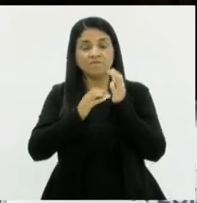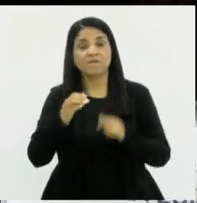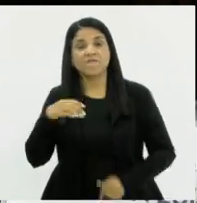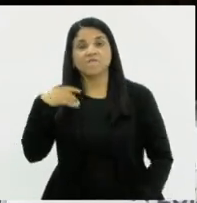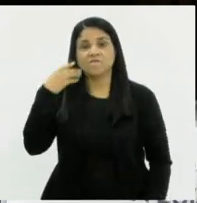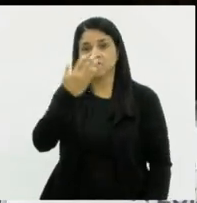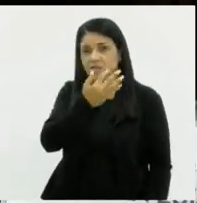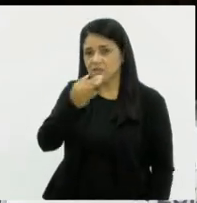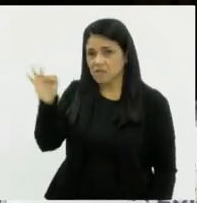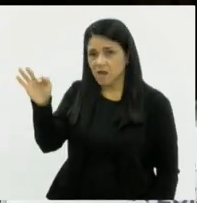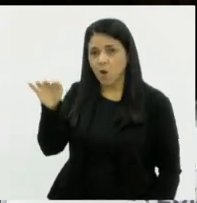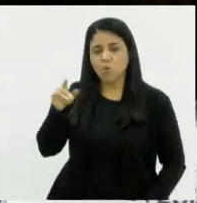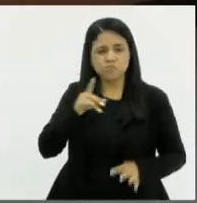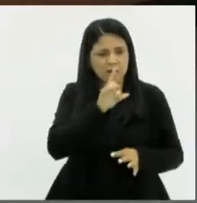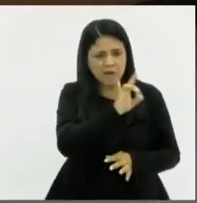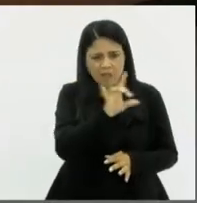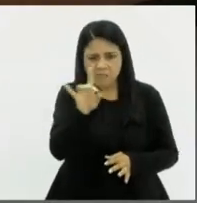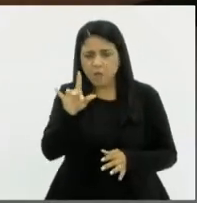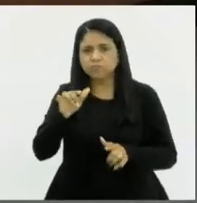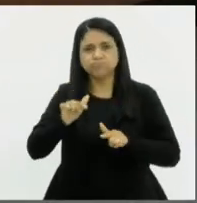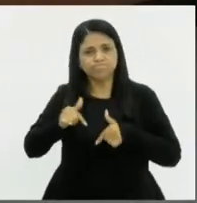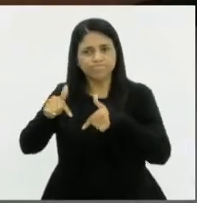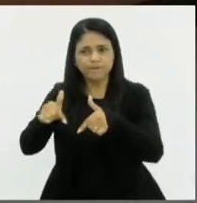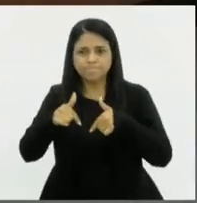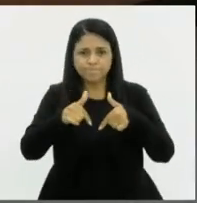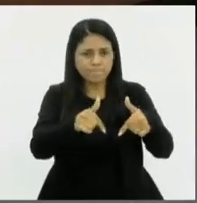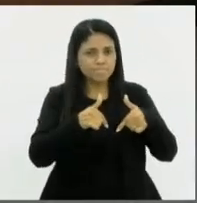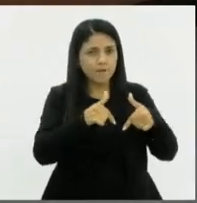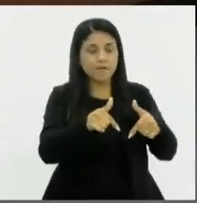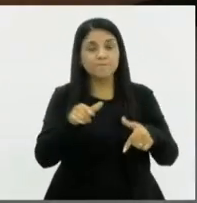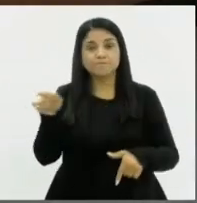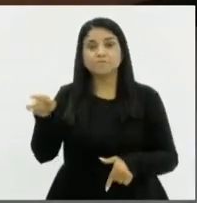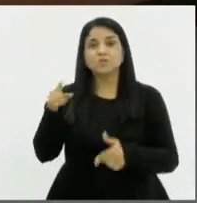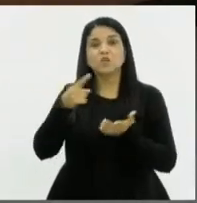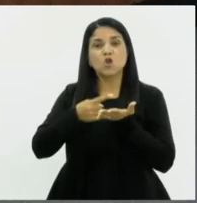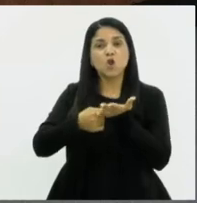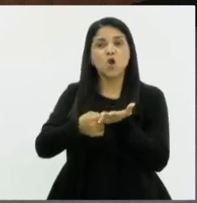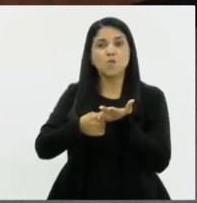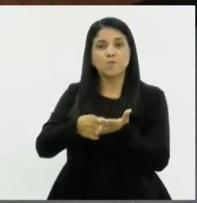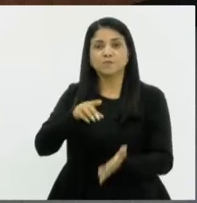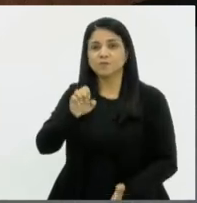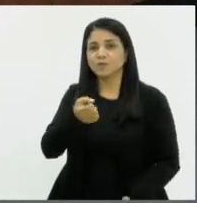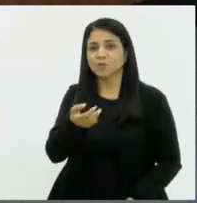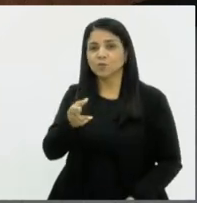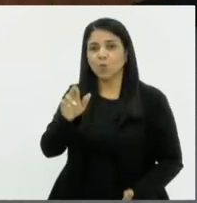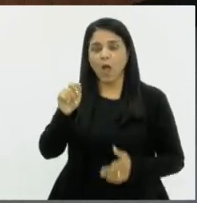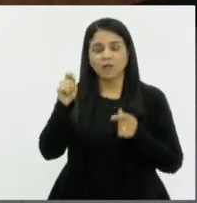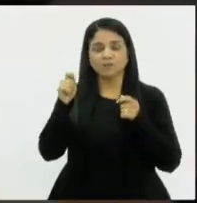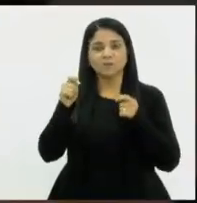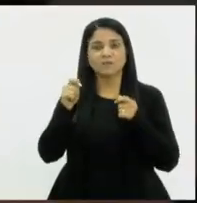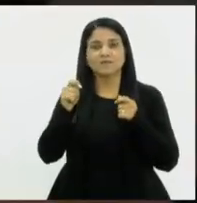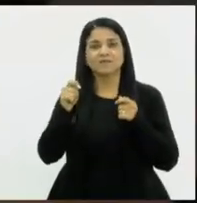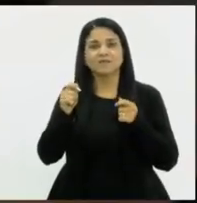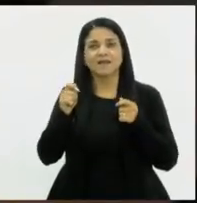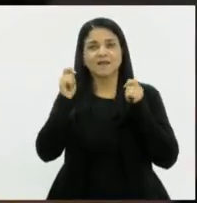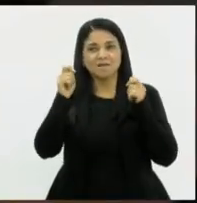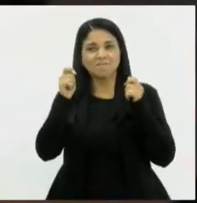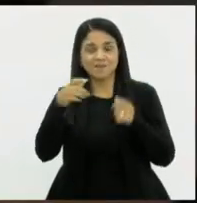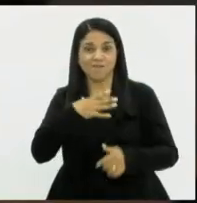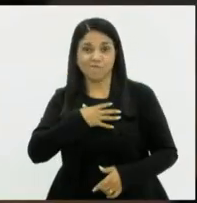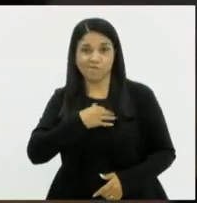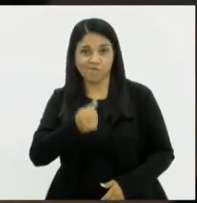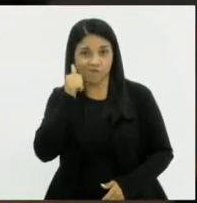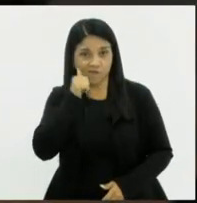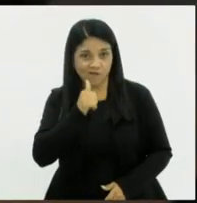dele, Vaguinho vai fazer a dele. Eduardo Cunha vai ter o compromisso apenas de cuidar da campanha da sua filha, que